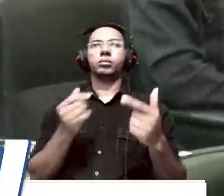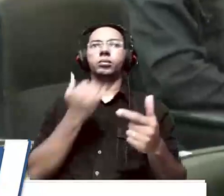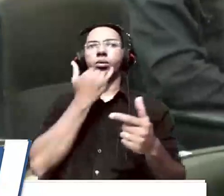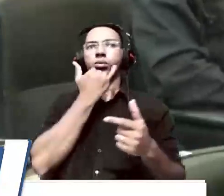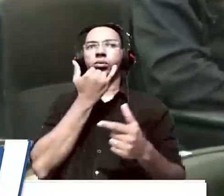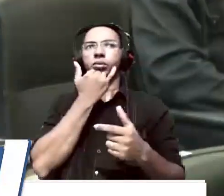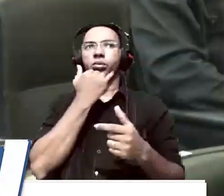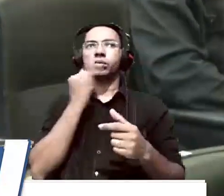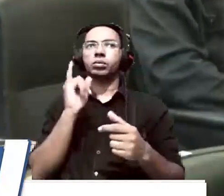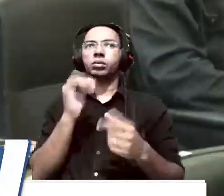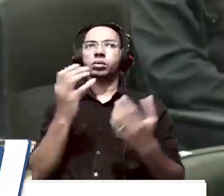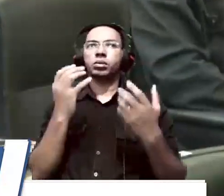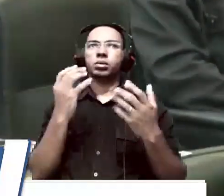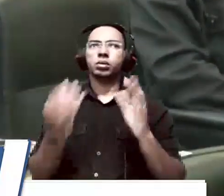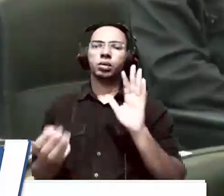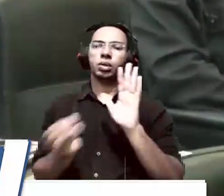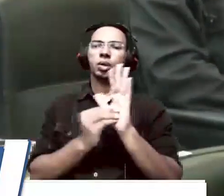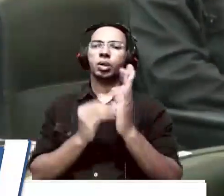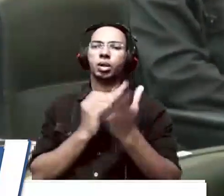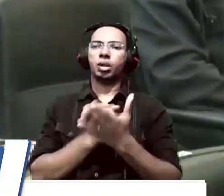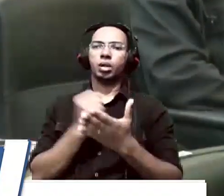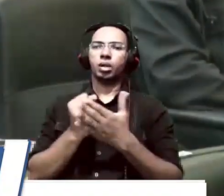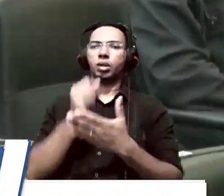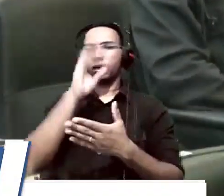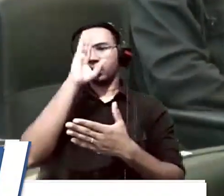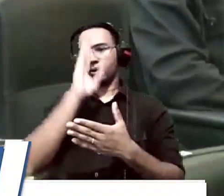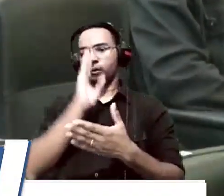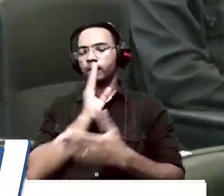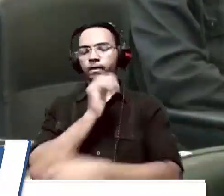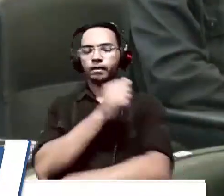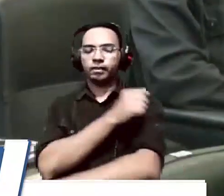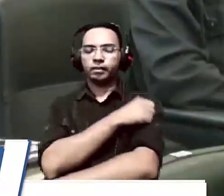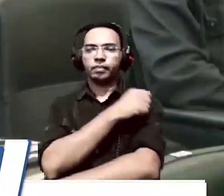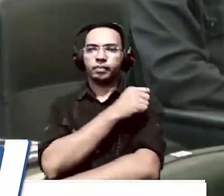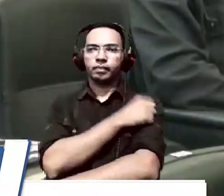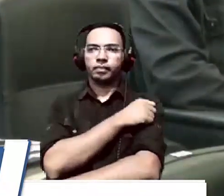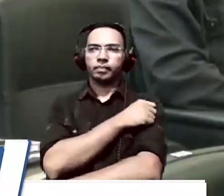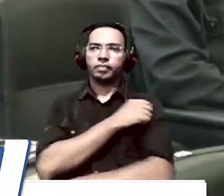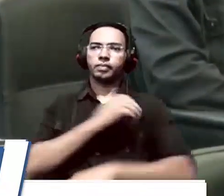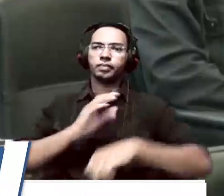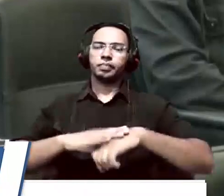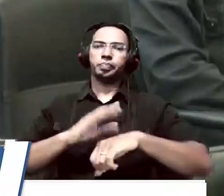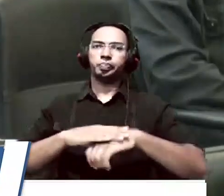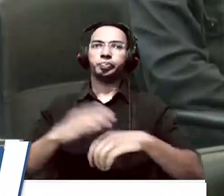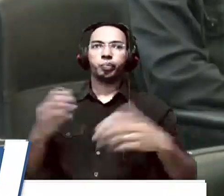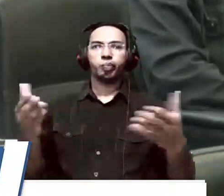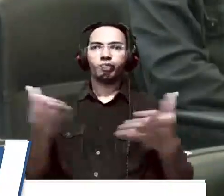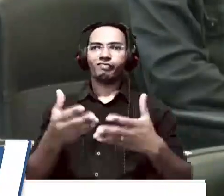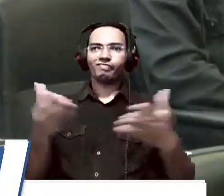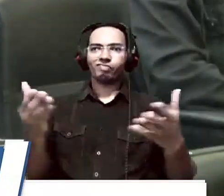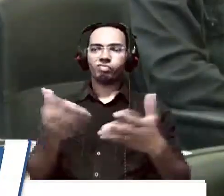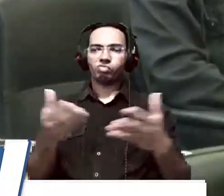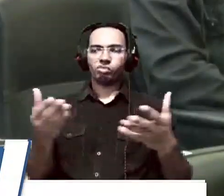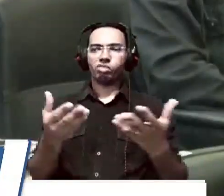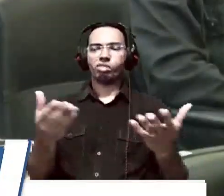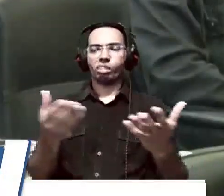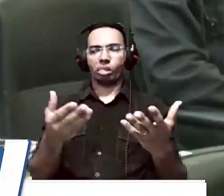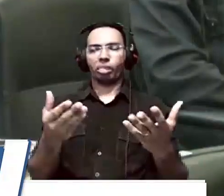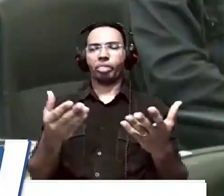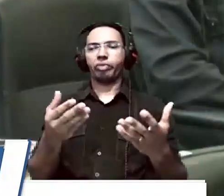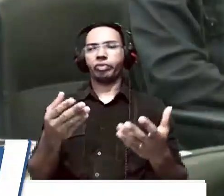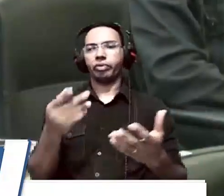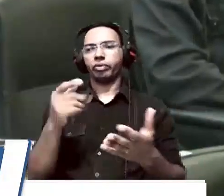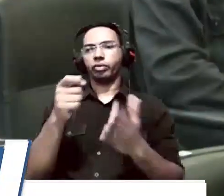colocar no novo contrato a gratuidade dos estudantes, o momento é esse, é agora. Então o seu